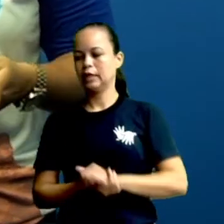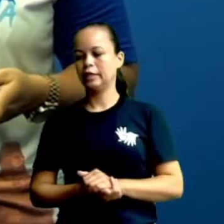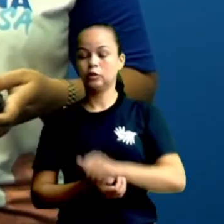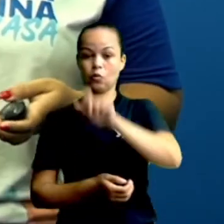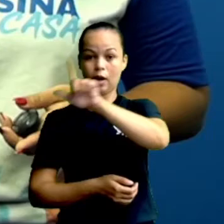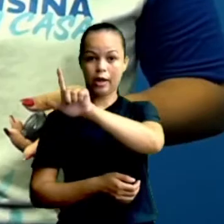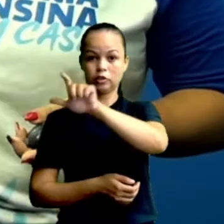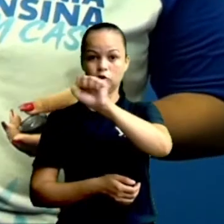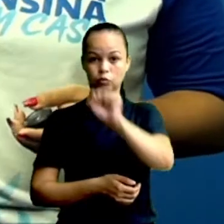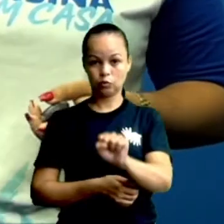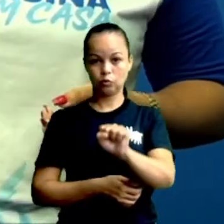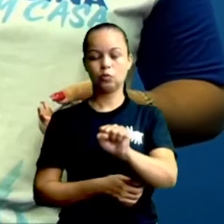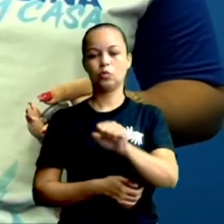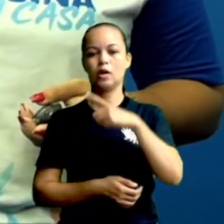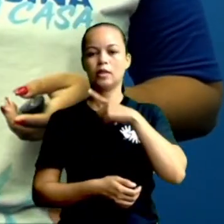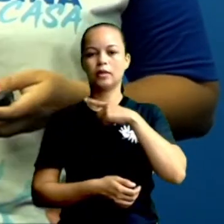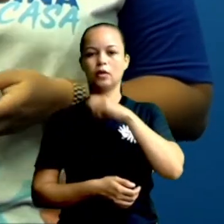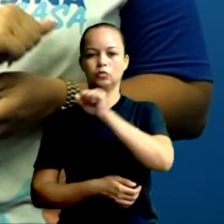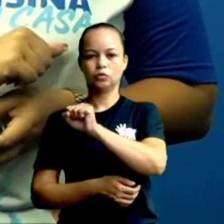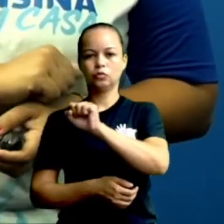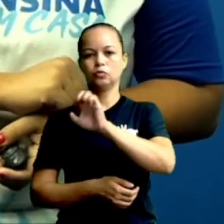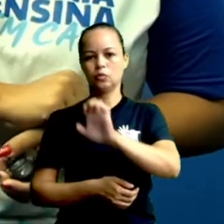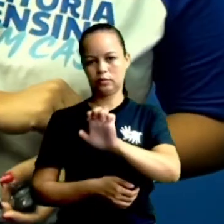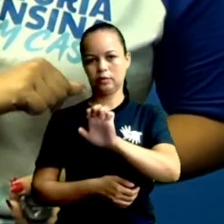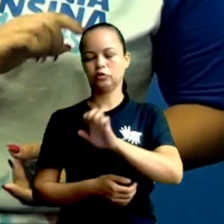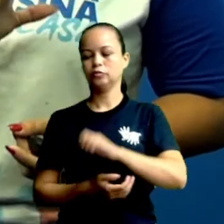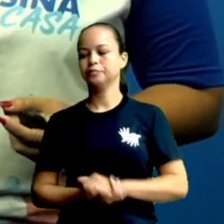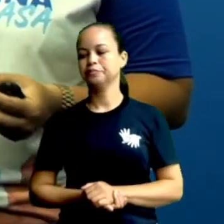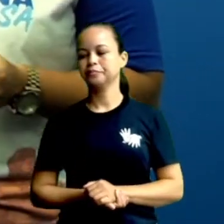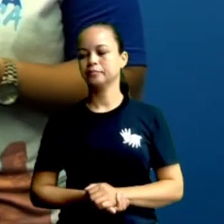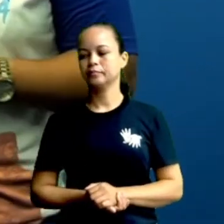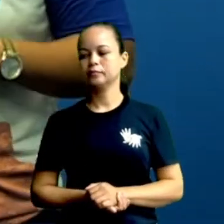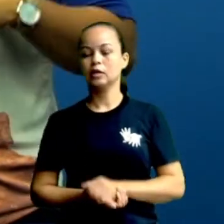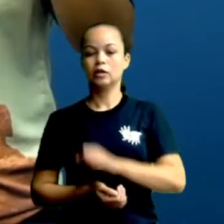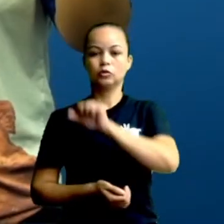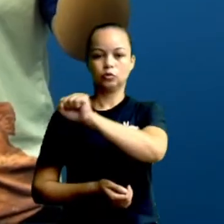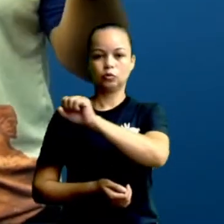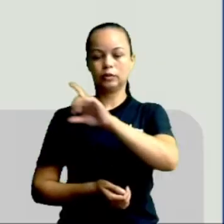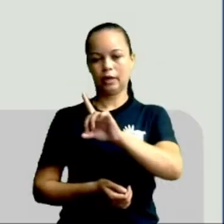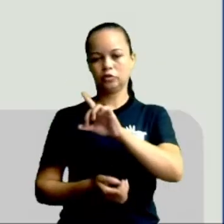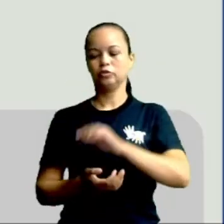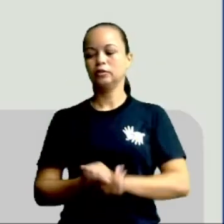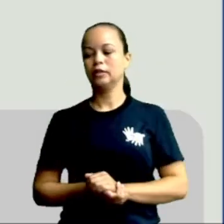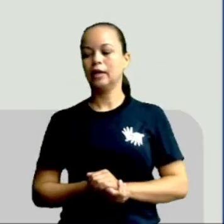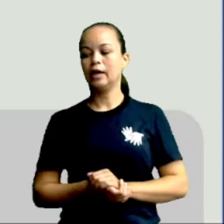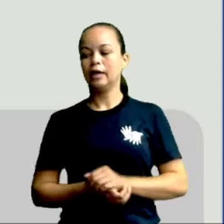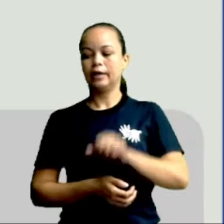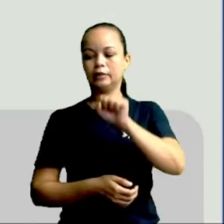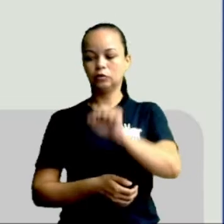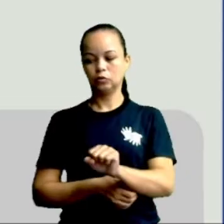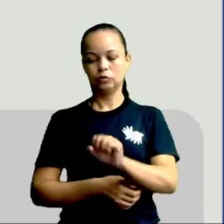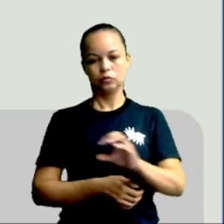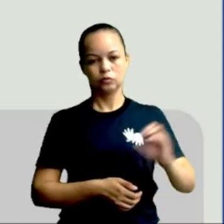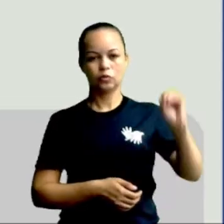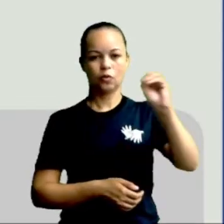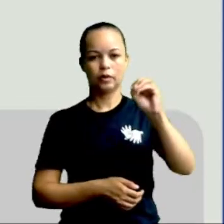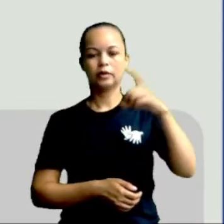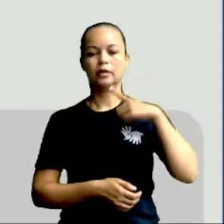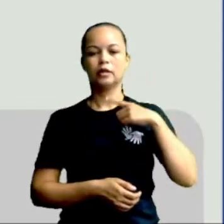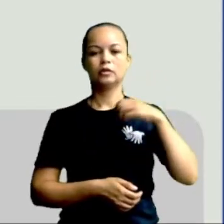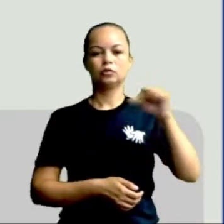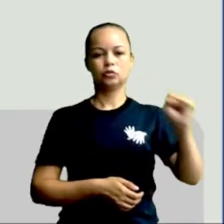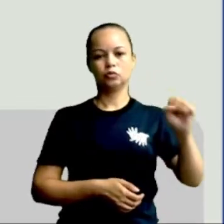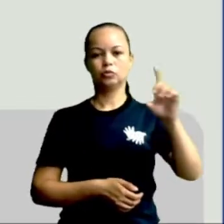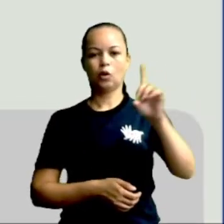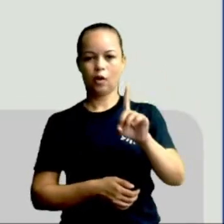Sul, eu tenho o Sudeste. Deixa eu botar ela aqui maior, pronto. Entre o Sul e o Oeste, eu tenho o Sudoeste.